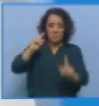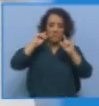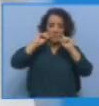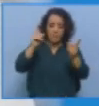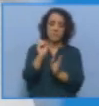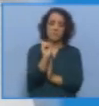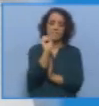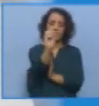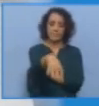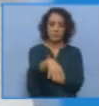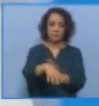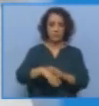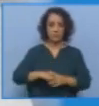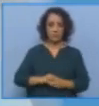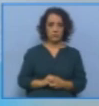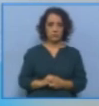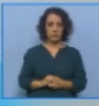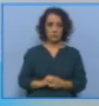para viver.